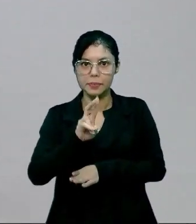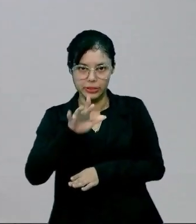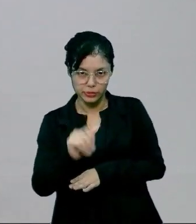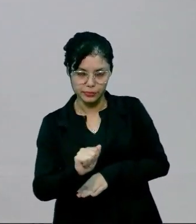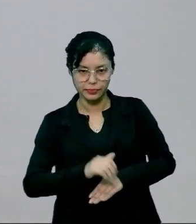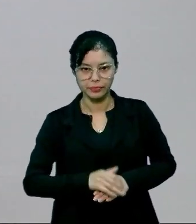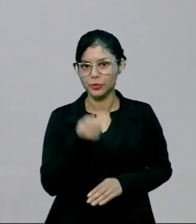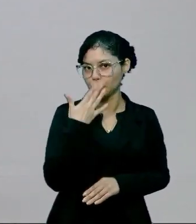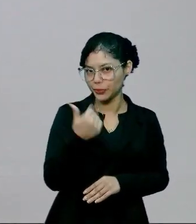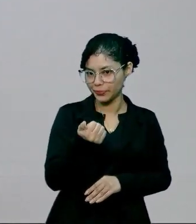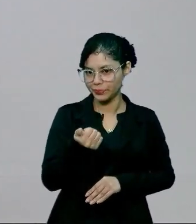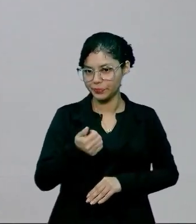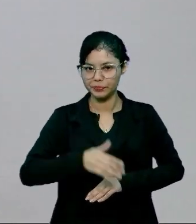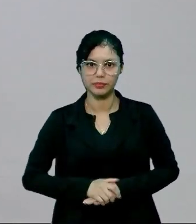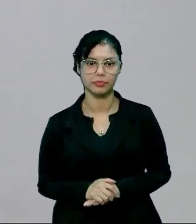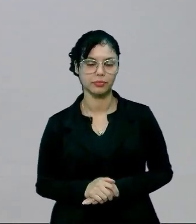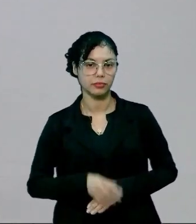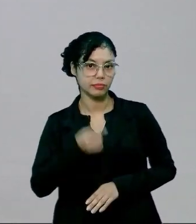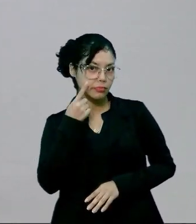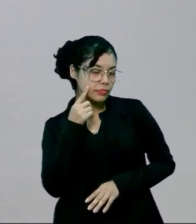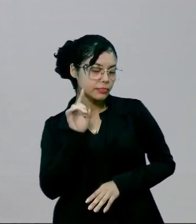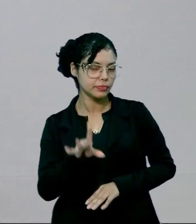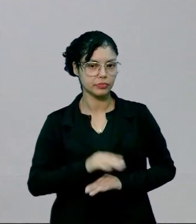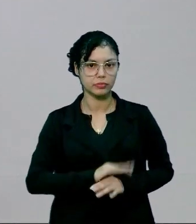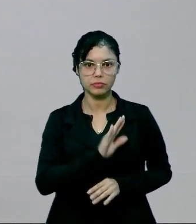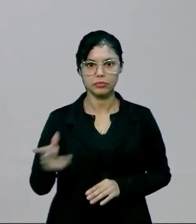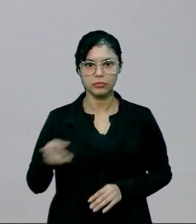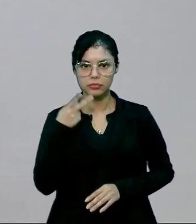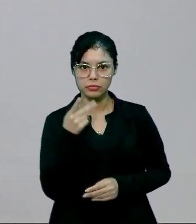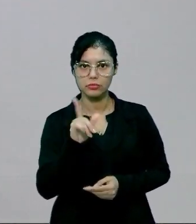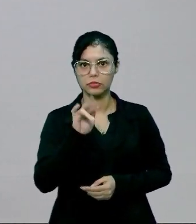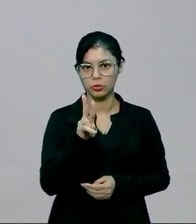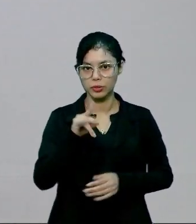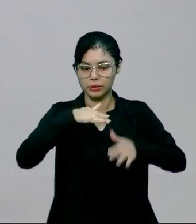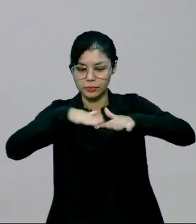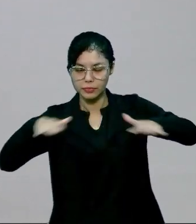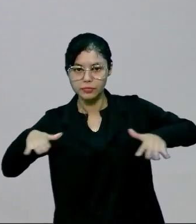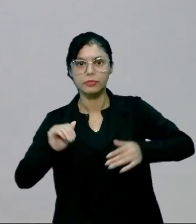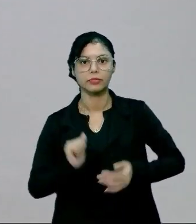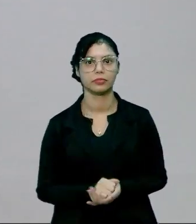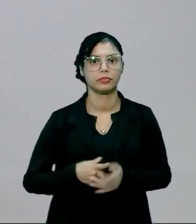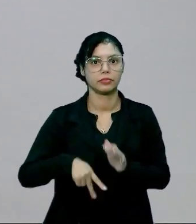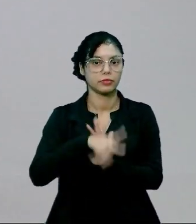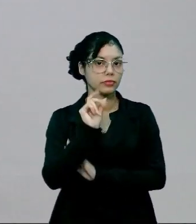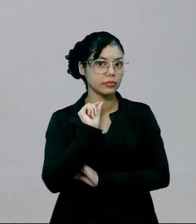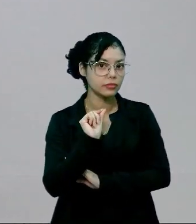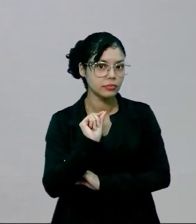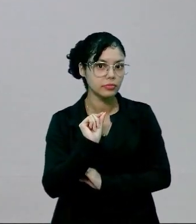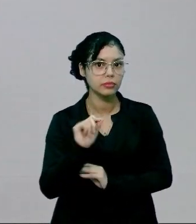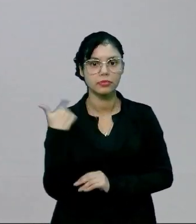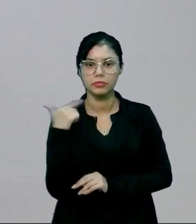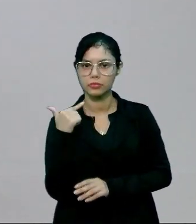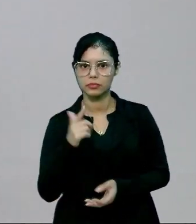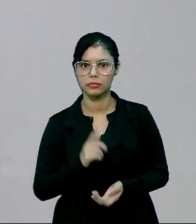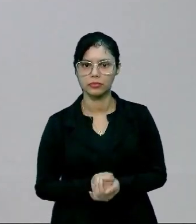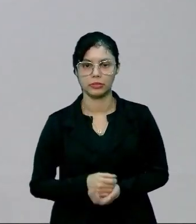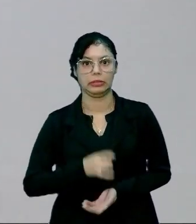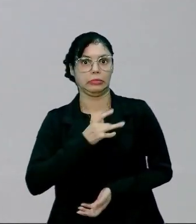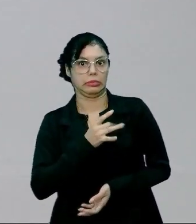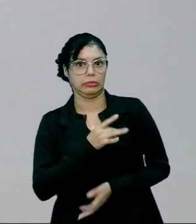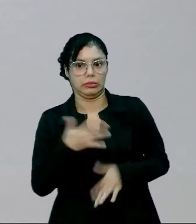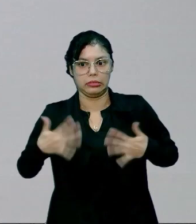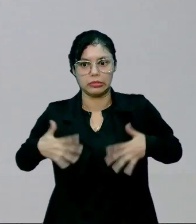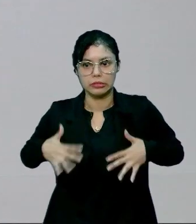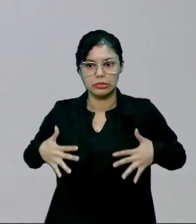espacial, tudo bem? Então olha só, pessoal, quando a gente está falando de geometria plana e geometria espacial, a gente não tem que ter aquele